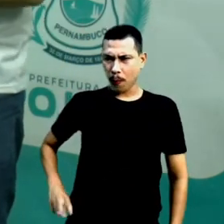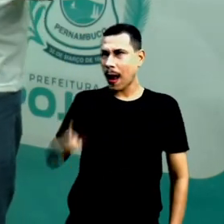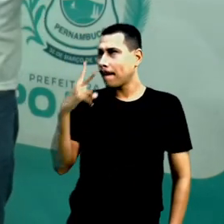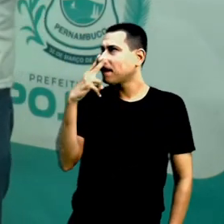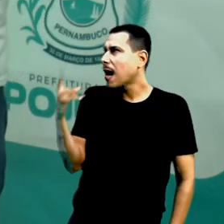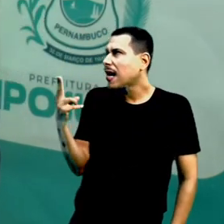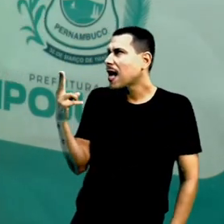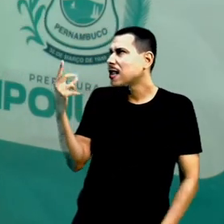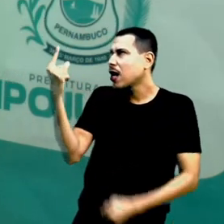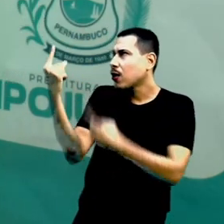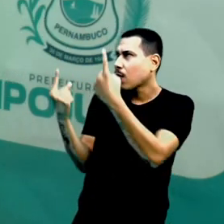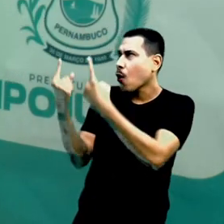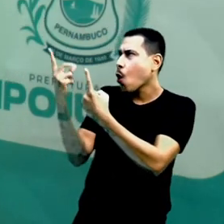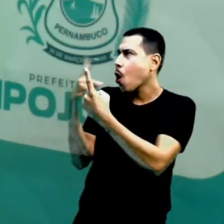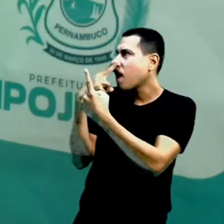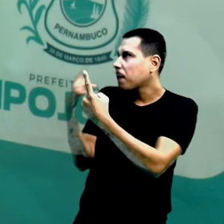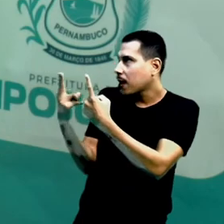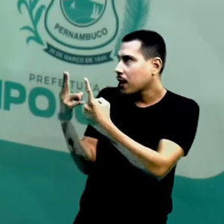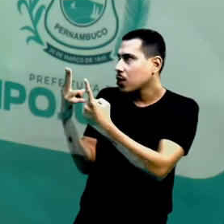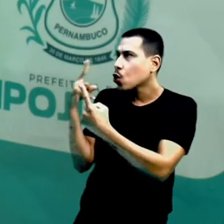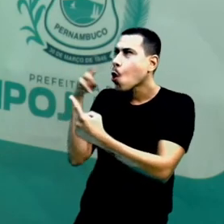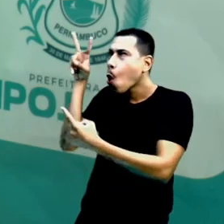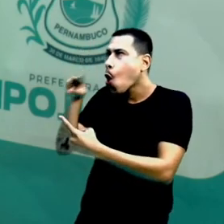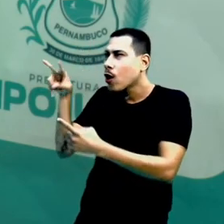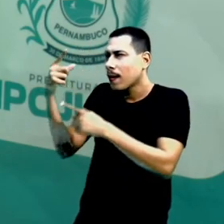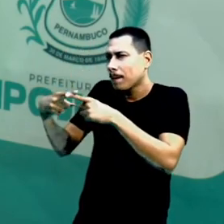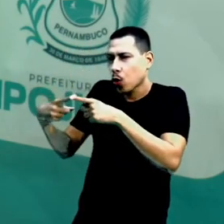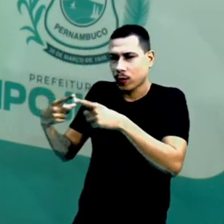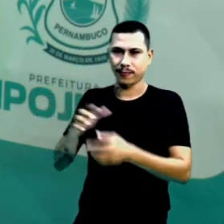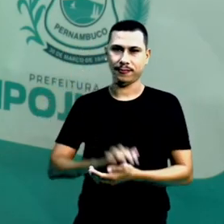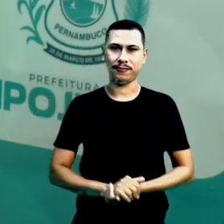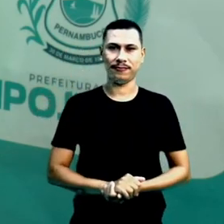esta. Pergunte ao seu professor o motivo, tá bem?